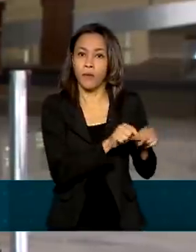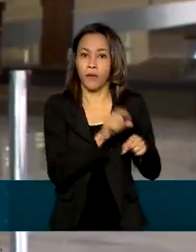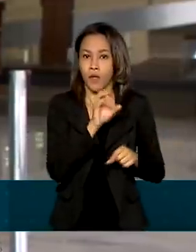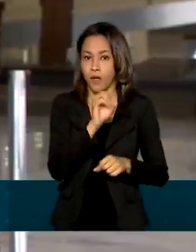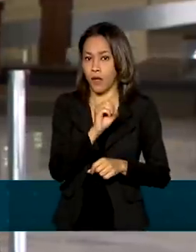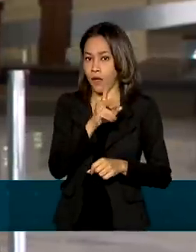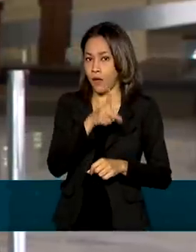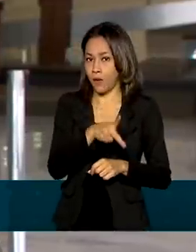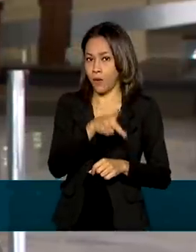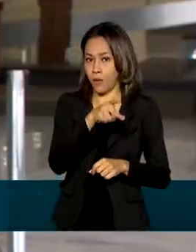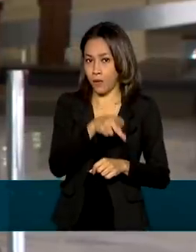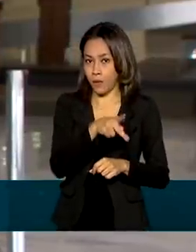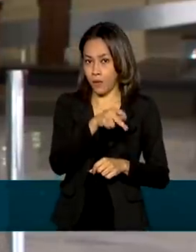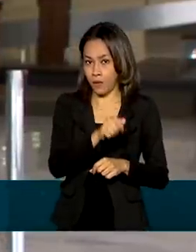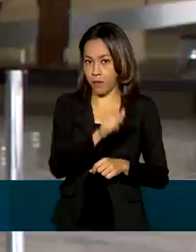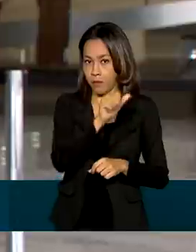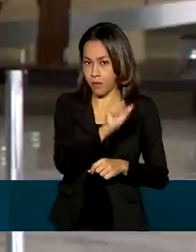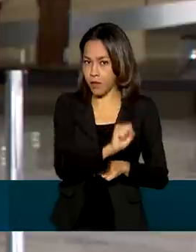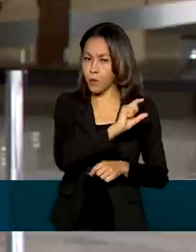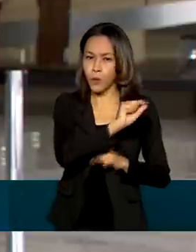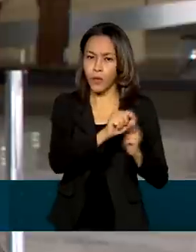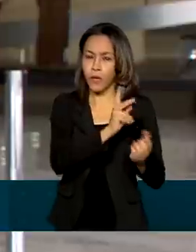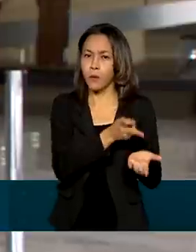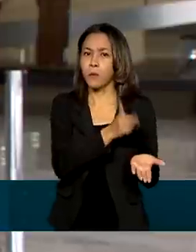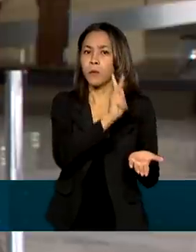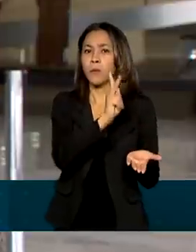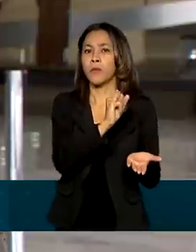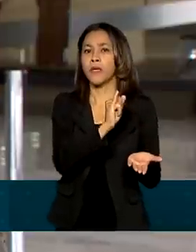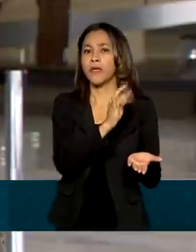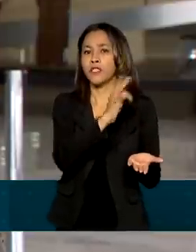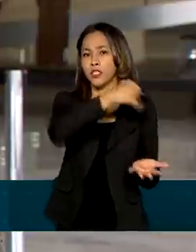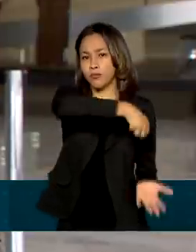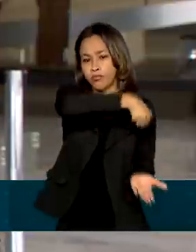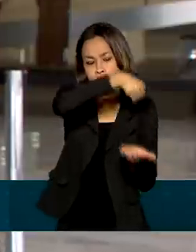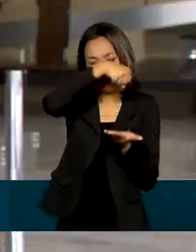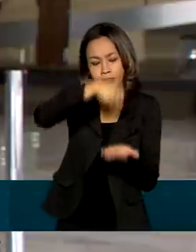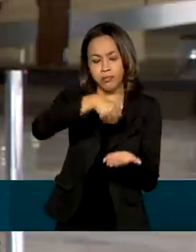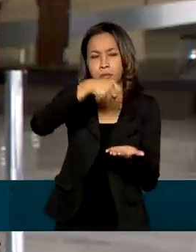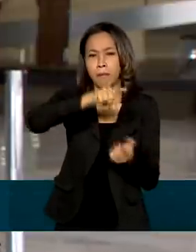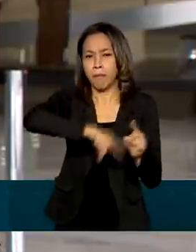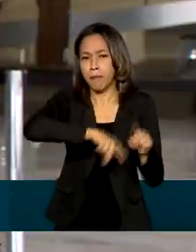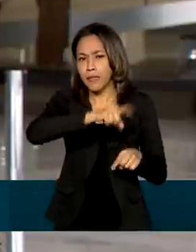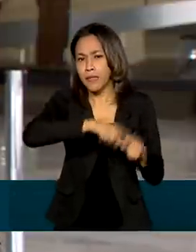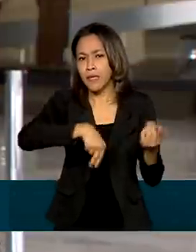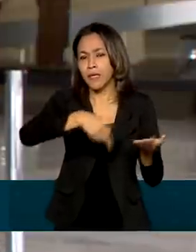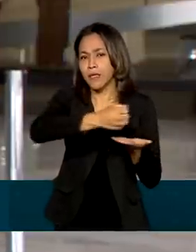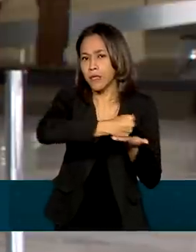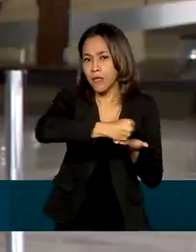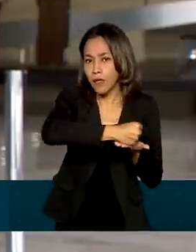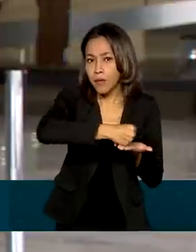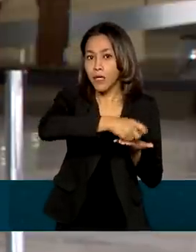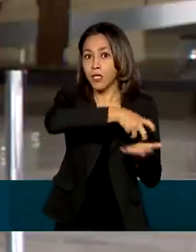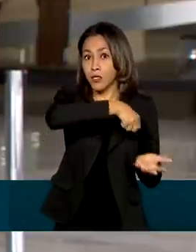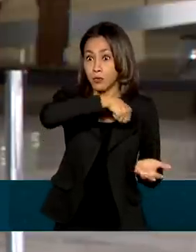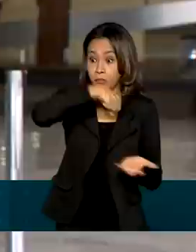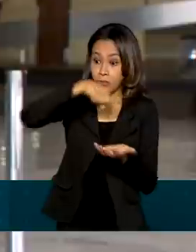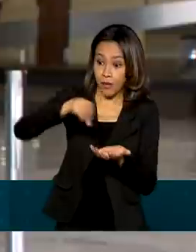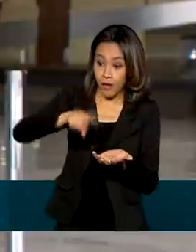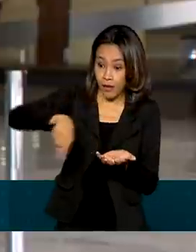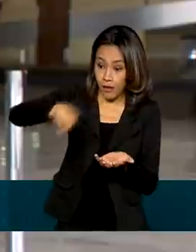chamado kit intubação, que reúne insumos e medicamentos importantes para o tratamento de pacientes com estado mais grave